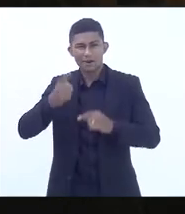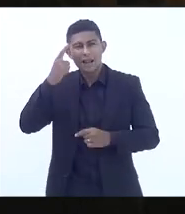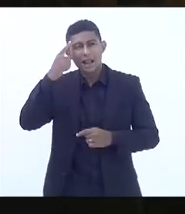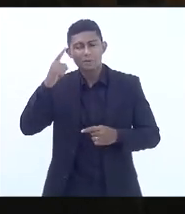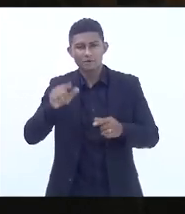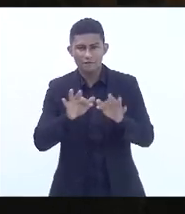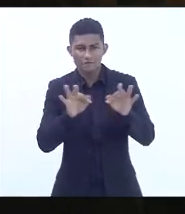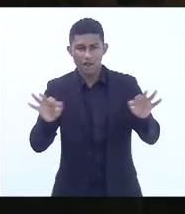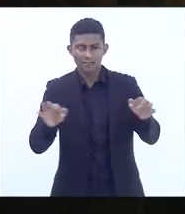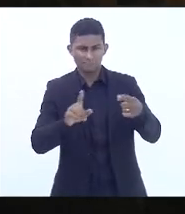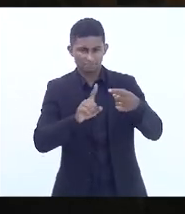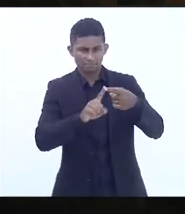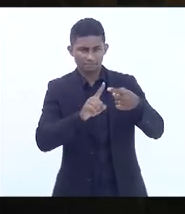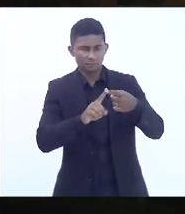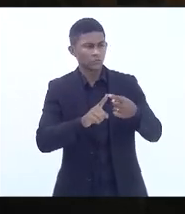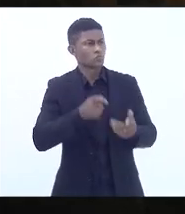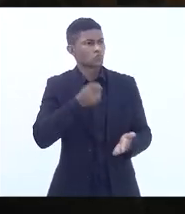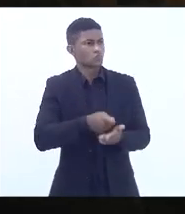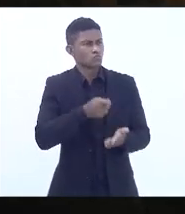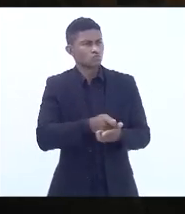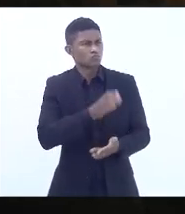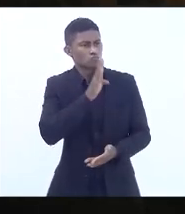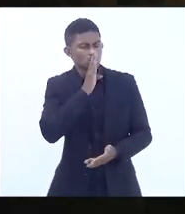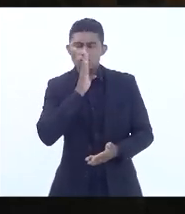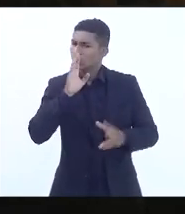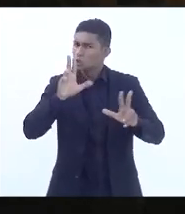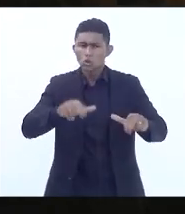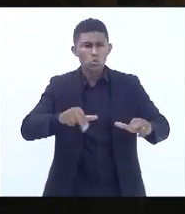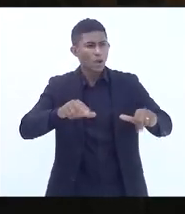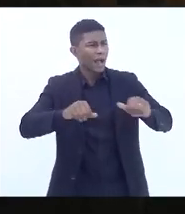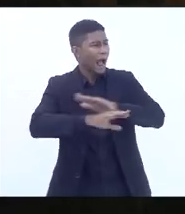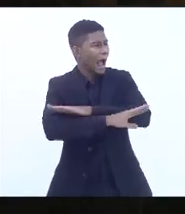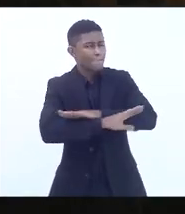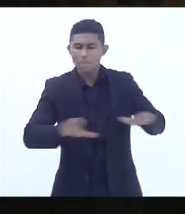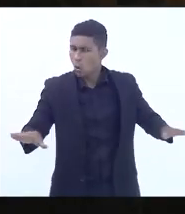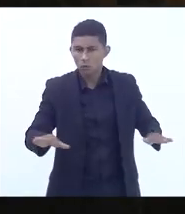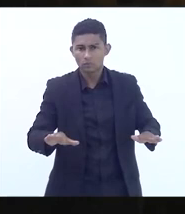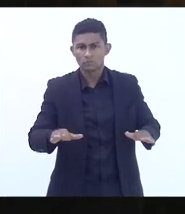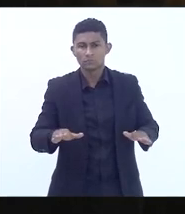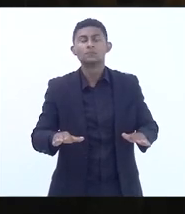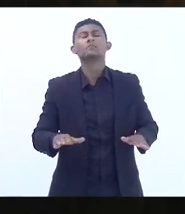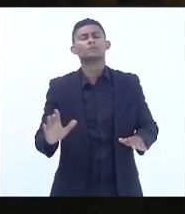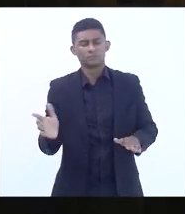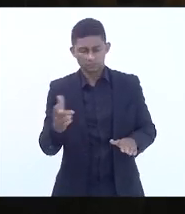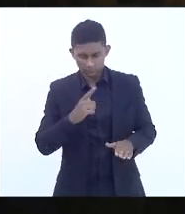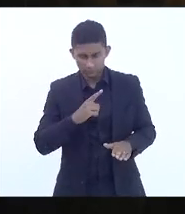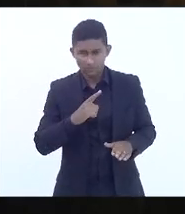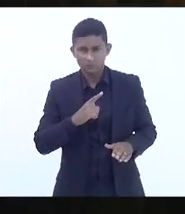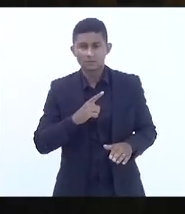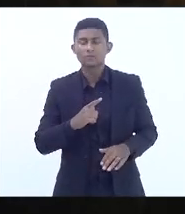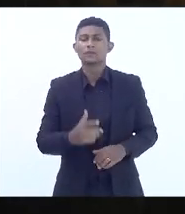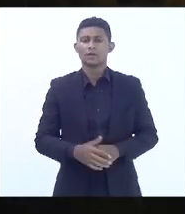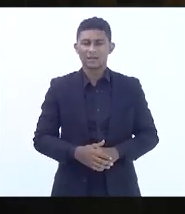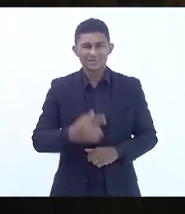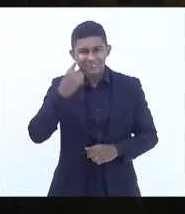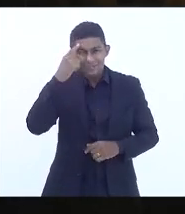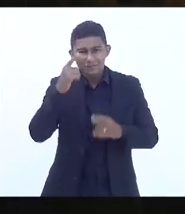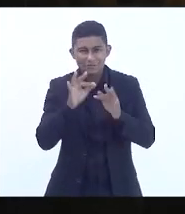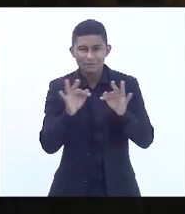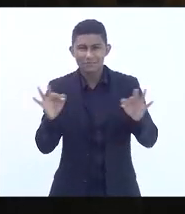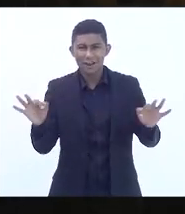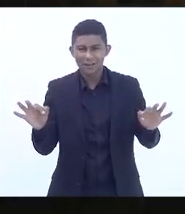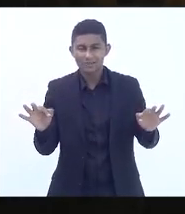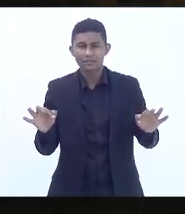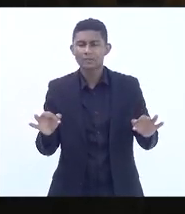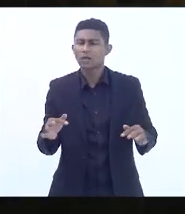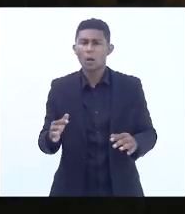"Censura nunca mais", e cantada em provas e versos, que era "Proibido